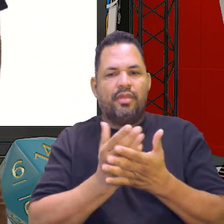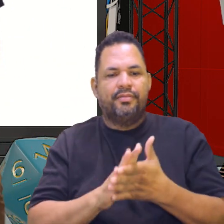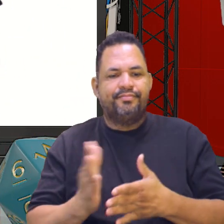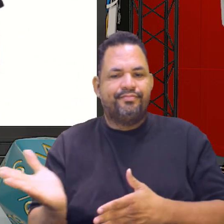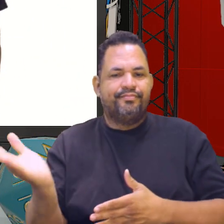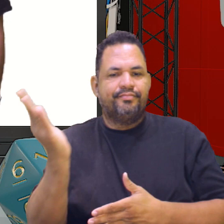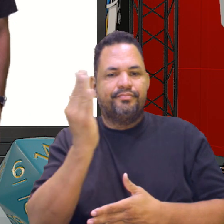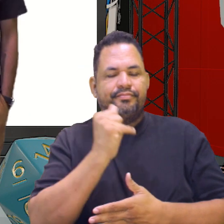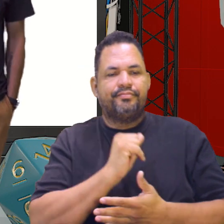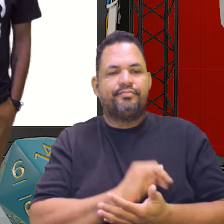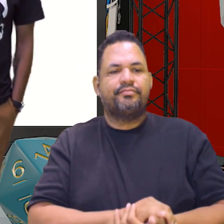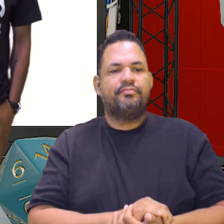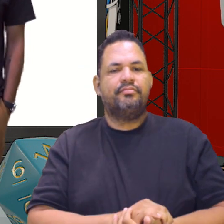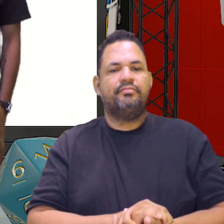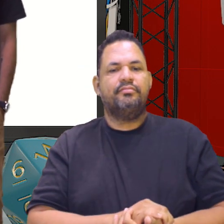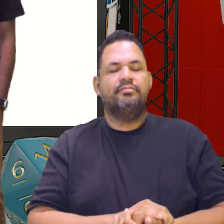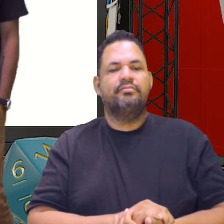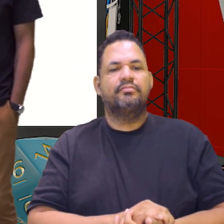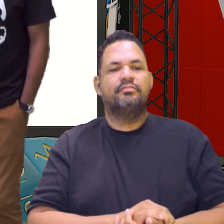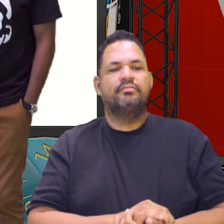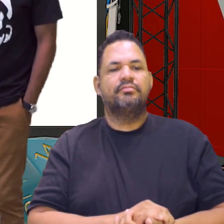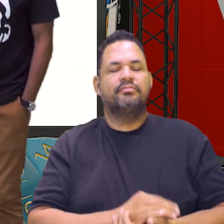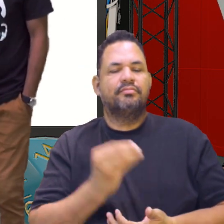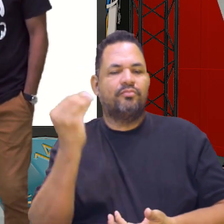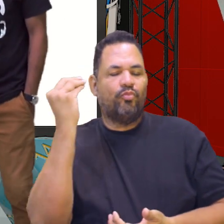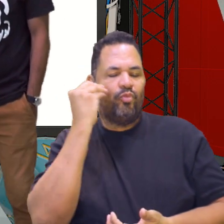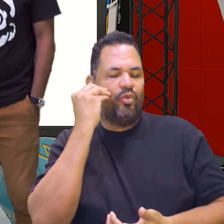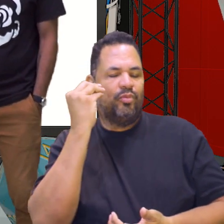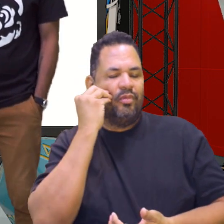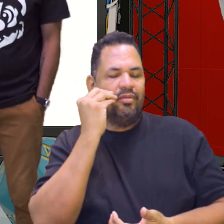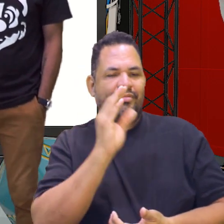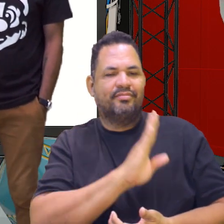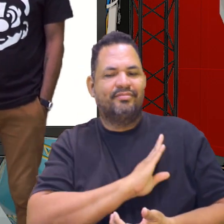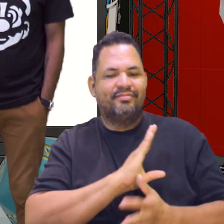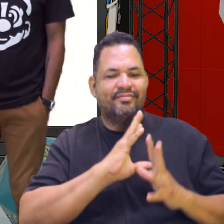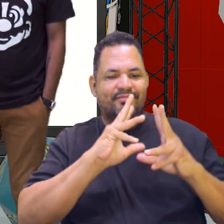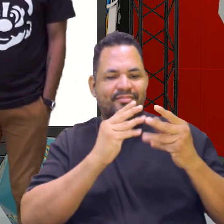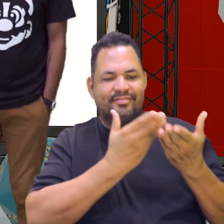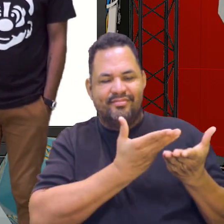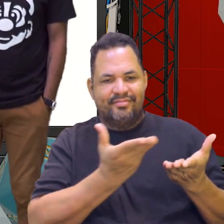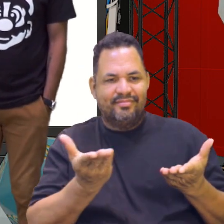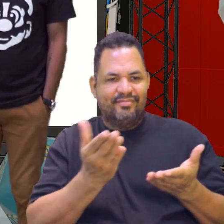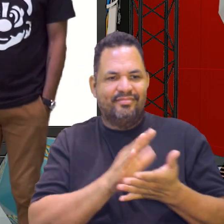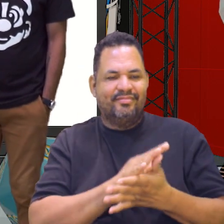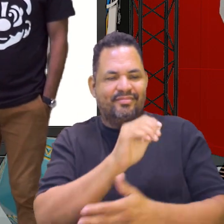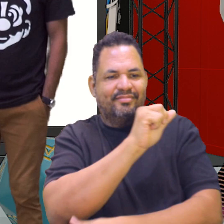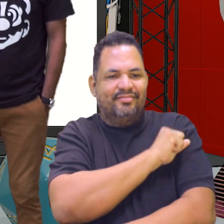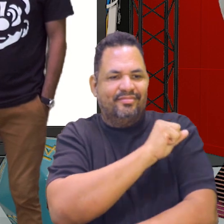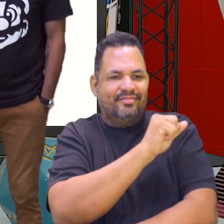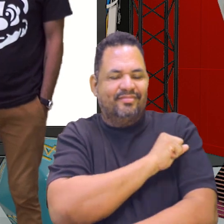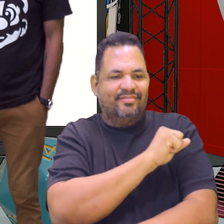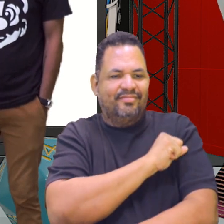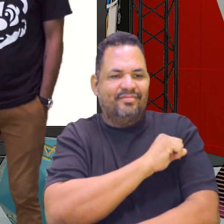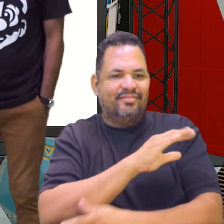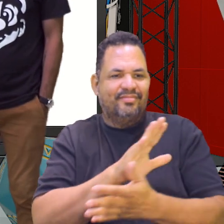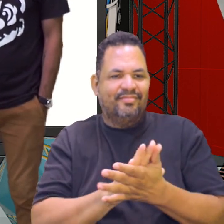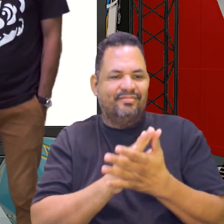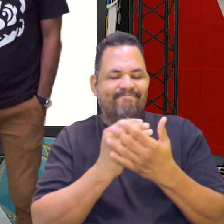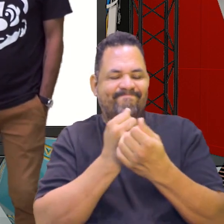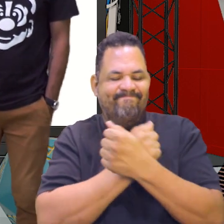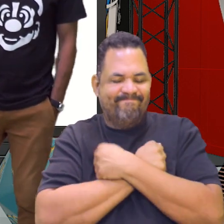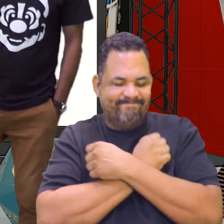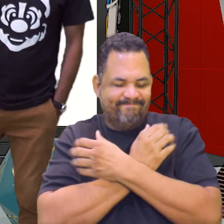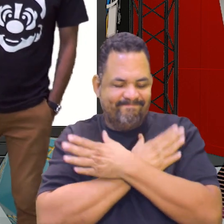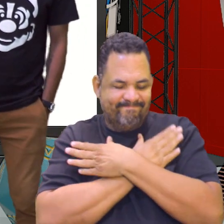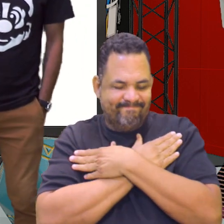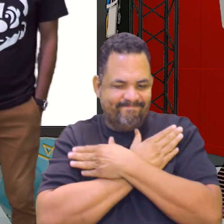Vamos lá, então. Mas vamos encerrar aqui, né? Um beijo no coração de todos vocês, os meninos aí da Francisca Martendal, tá? Sintam-se